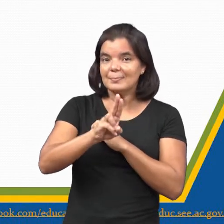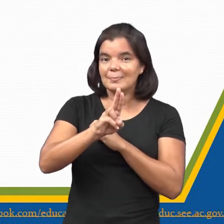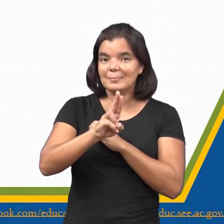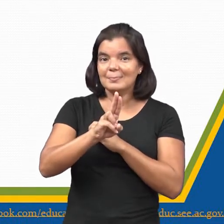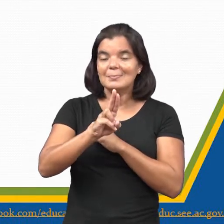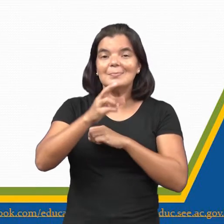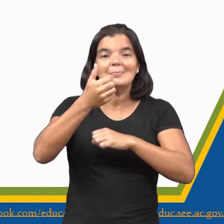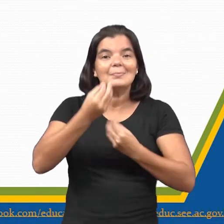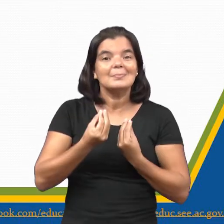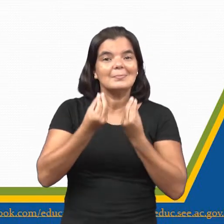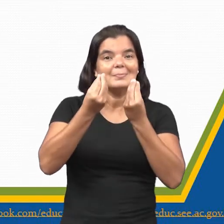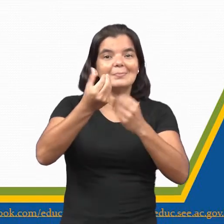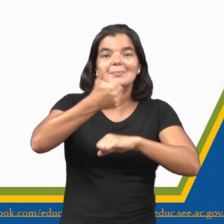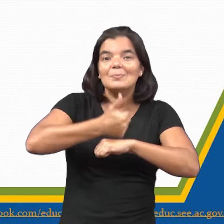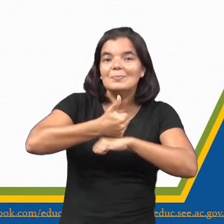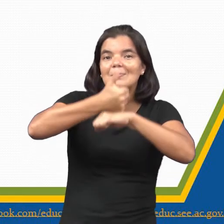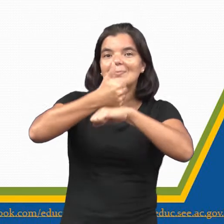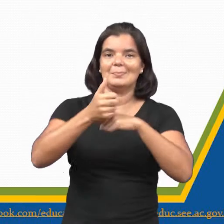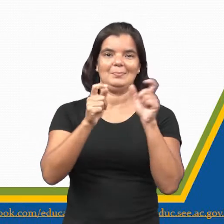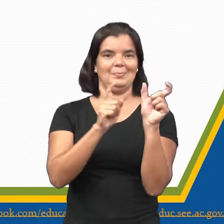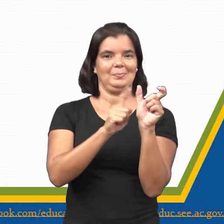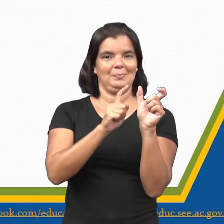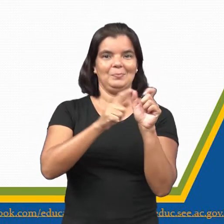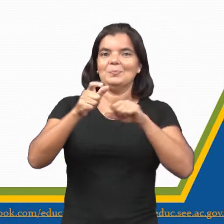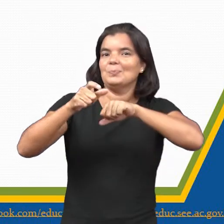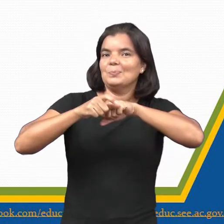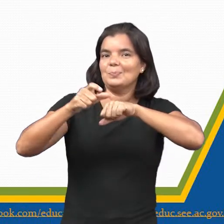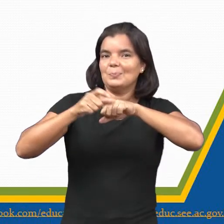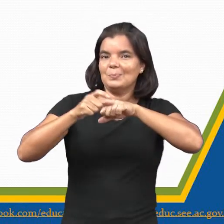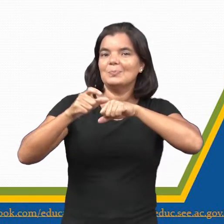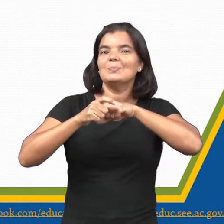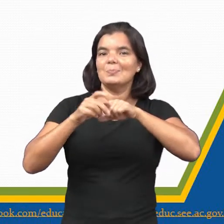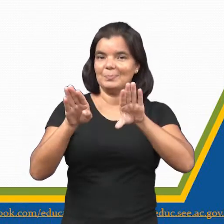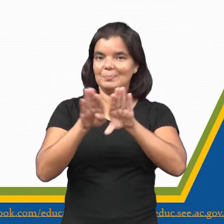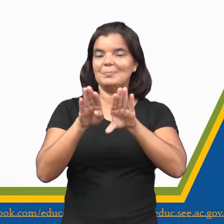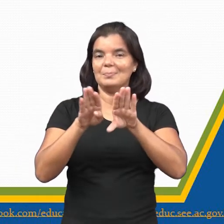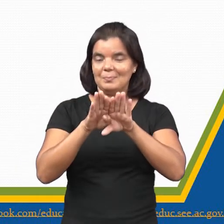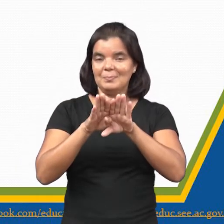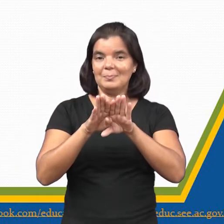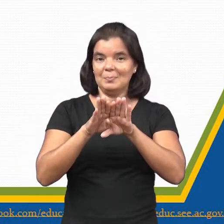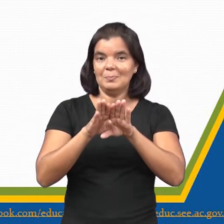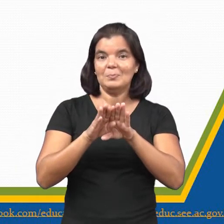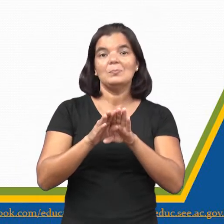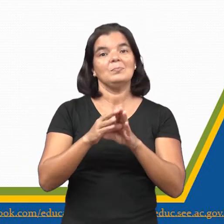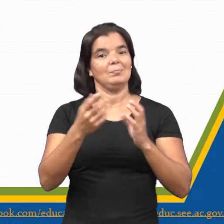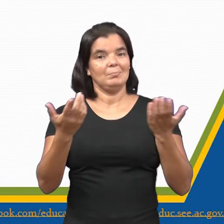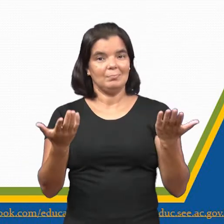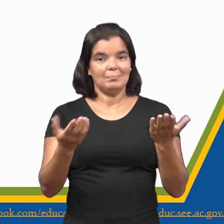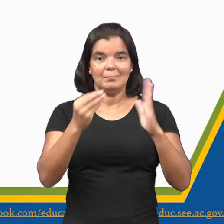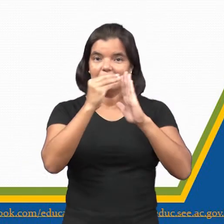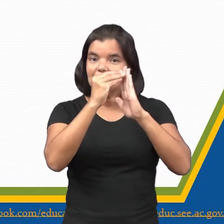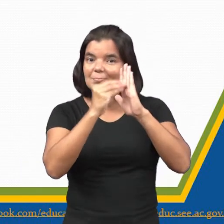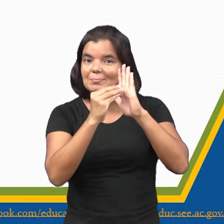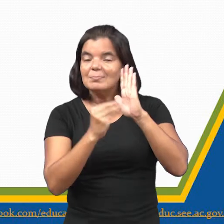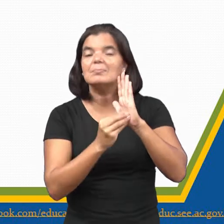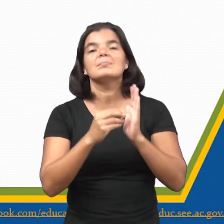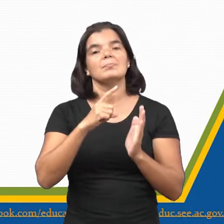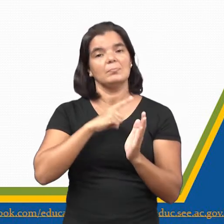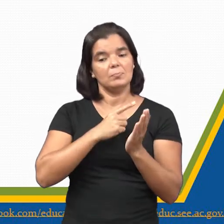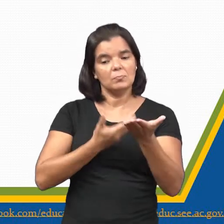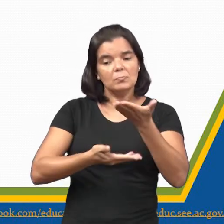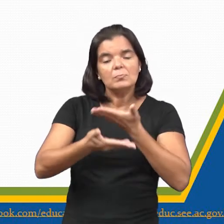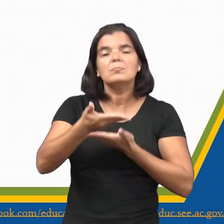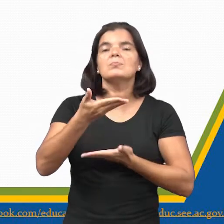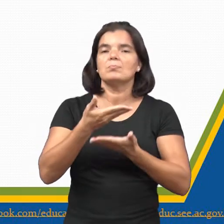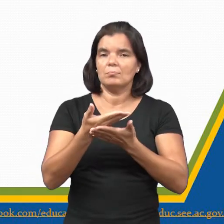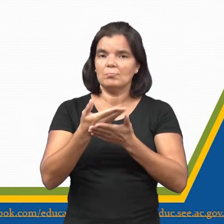para qualificar, para distinguir e classificar o substantivo. Então, existe uma